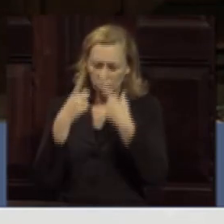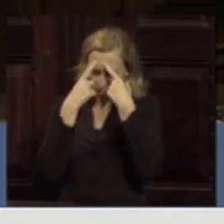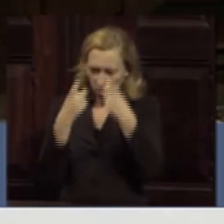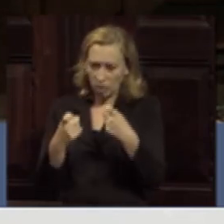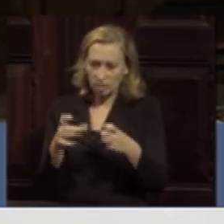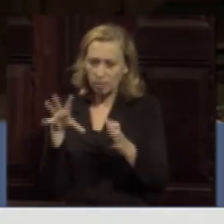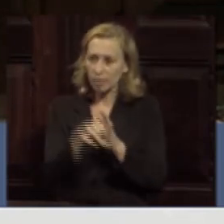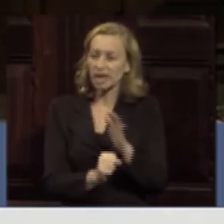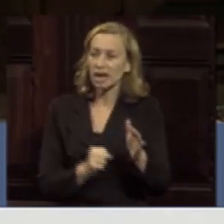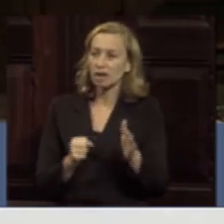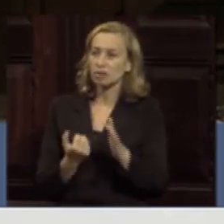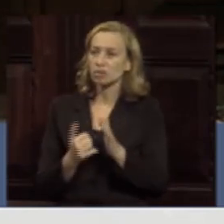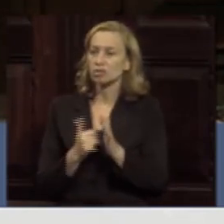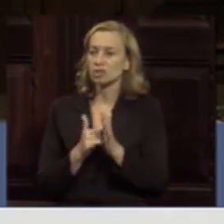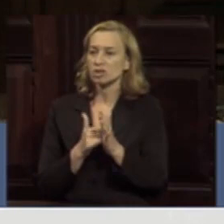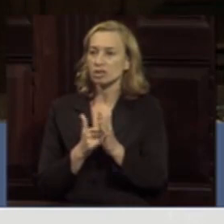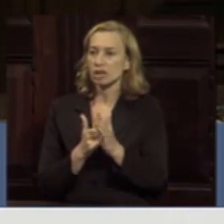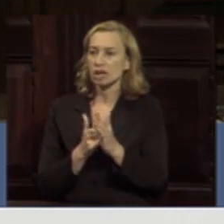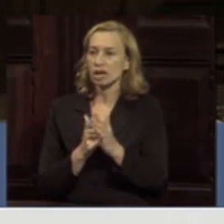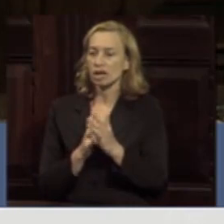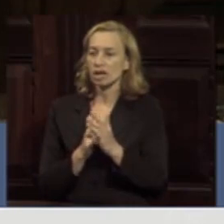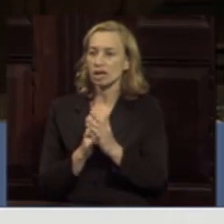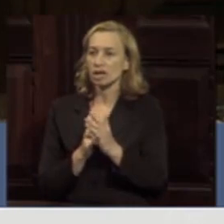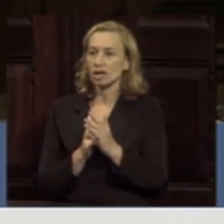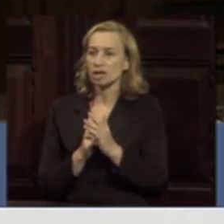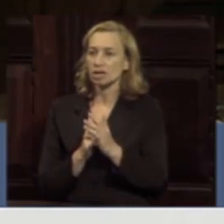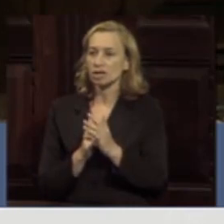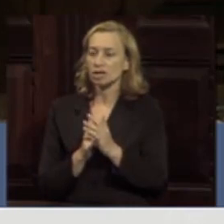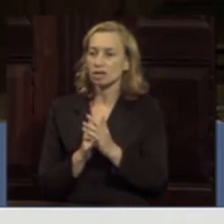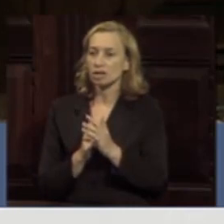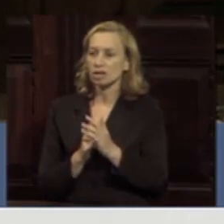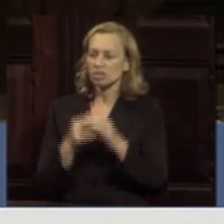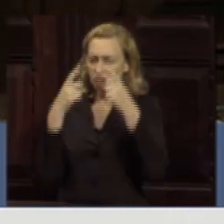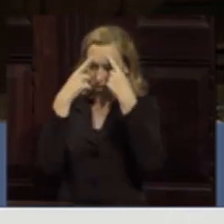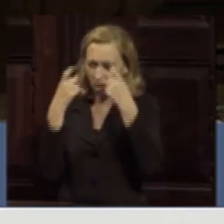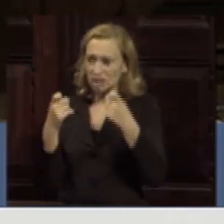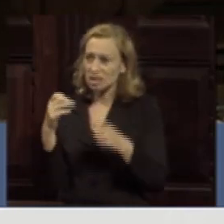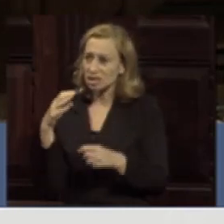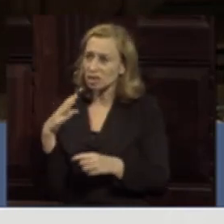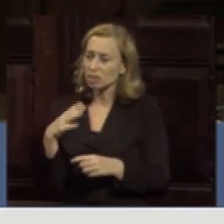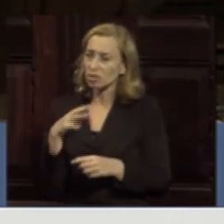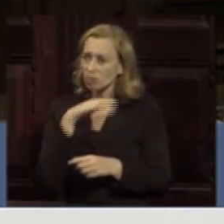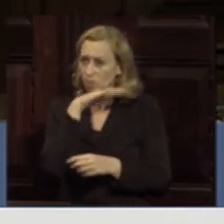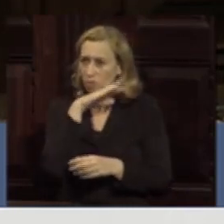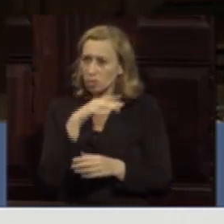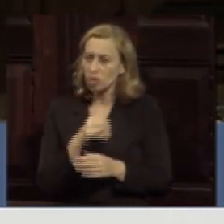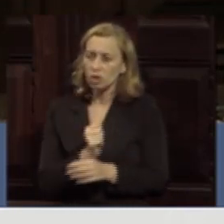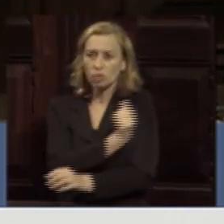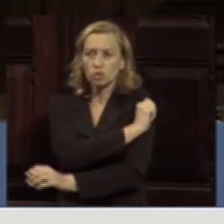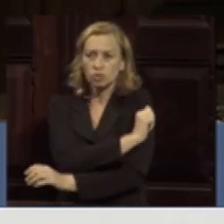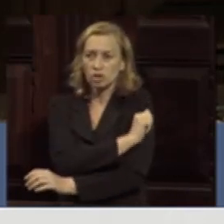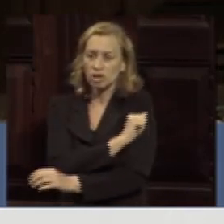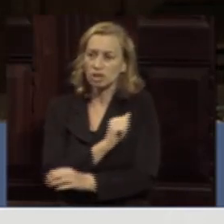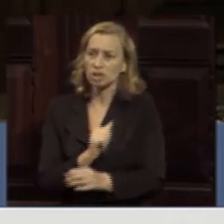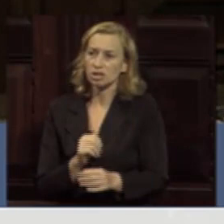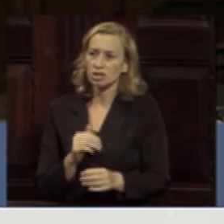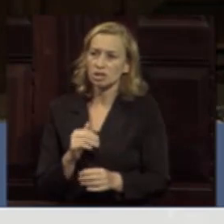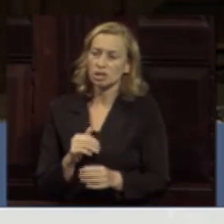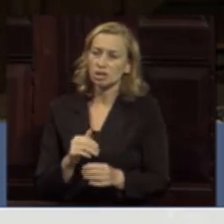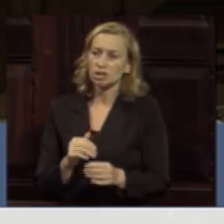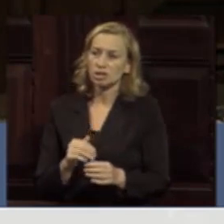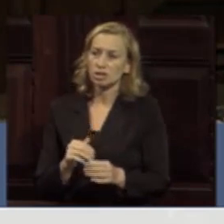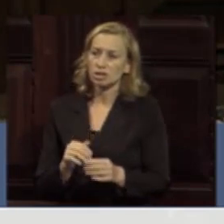celular com que esse estudante filmava aquela cena grotesca. O estudante se machucou. Ou